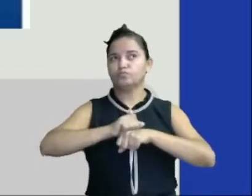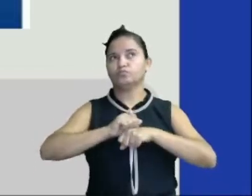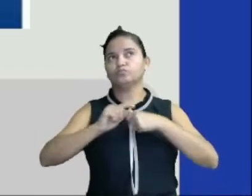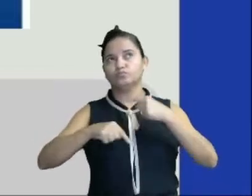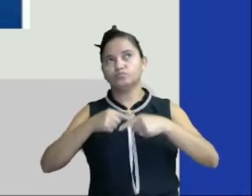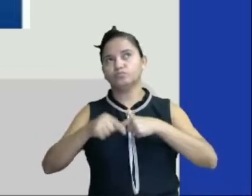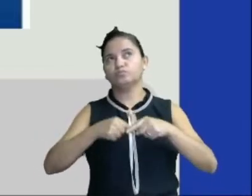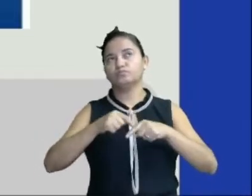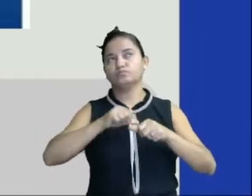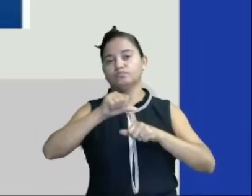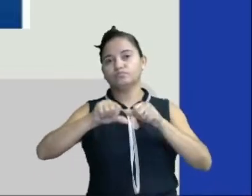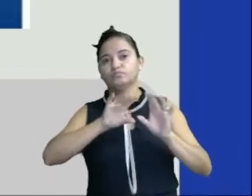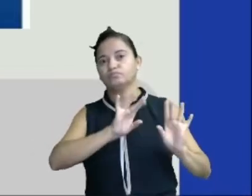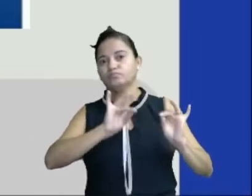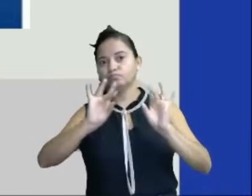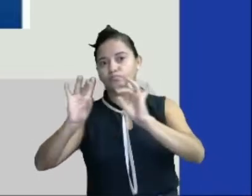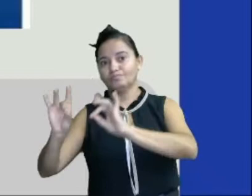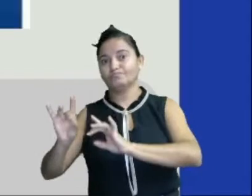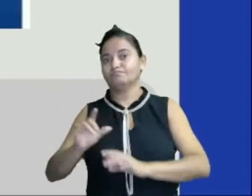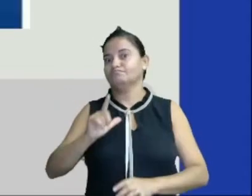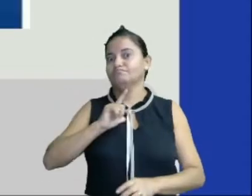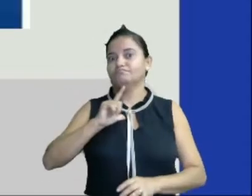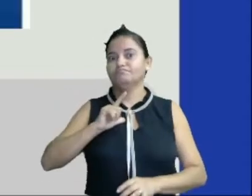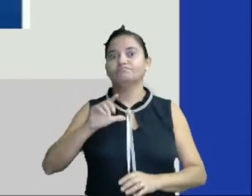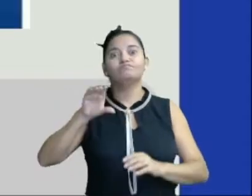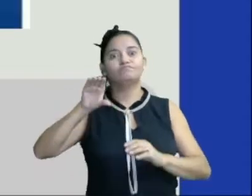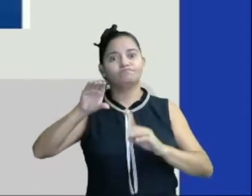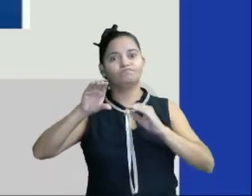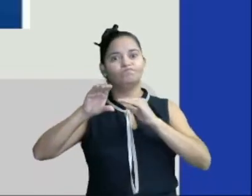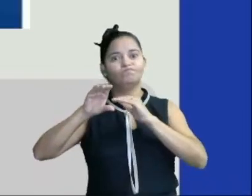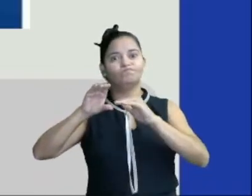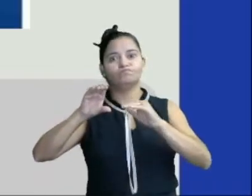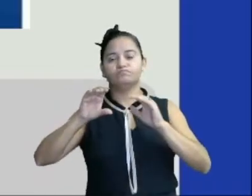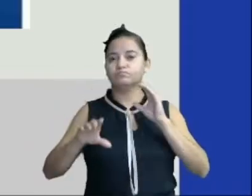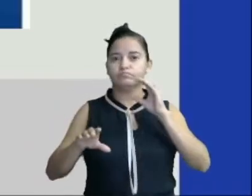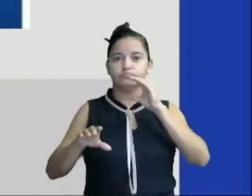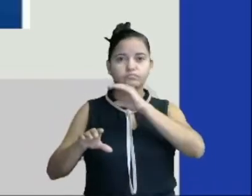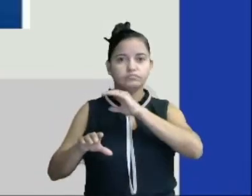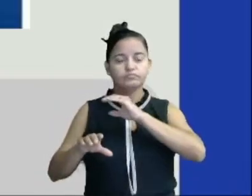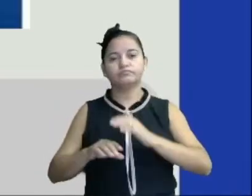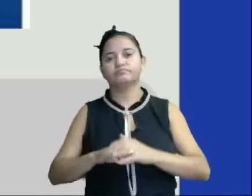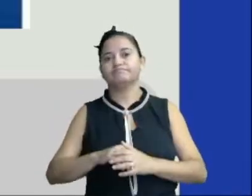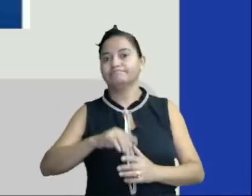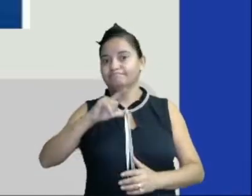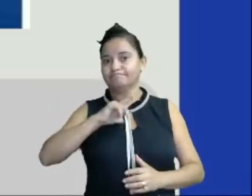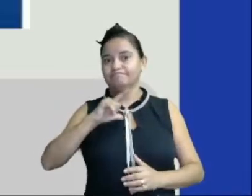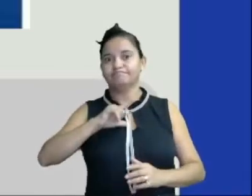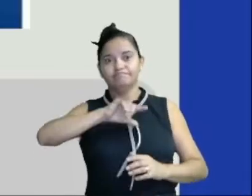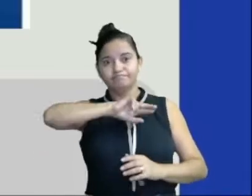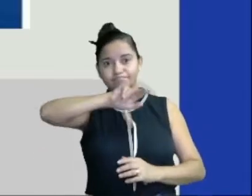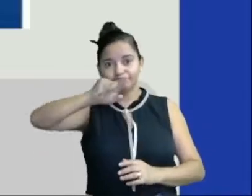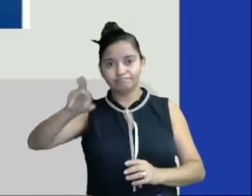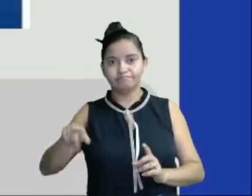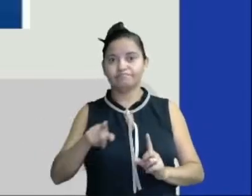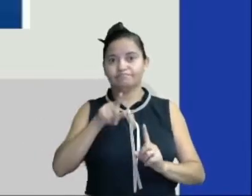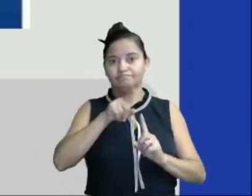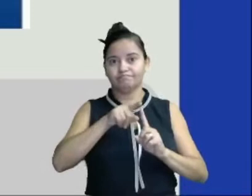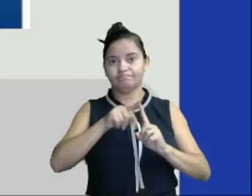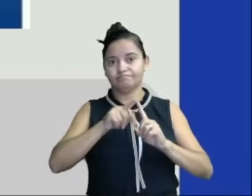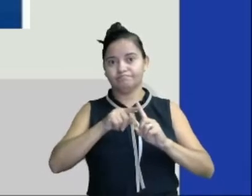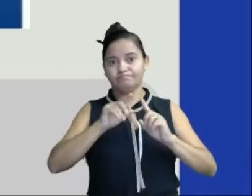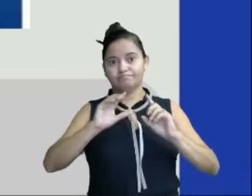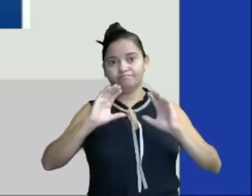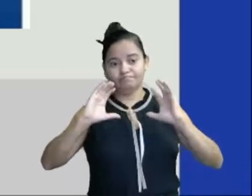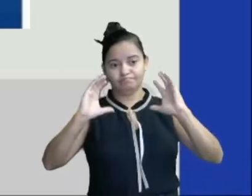uma altíssima temperatura, e passando lá pelo manto inferior, pelo manto superior, até chegar